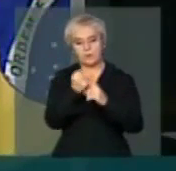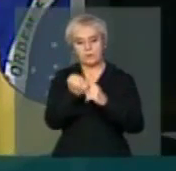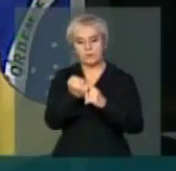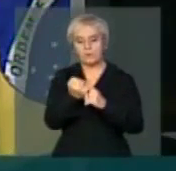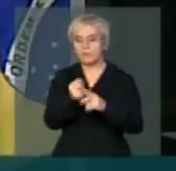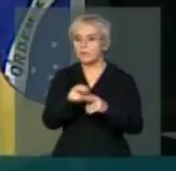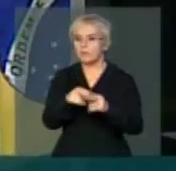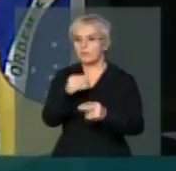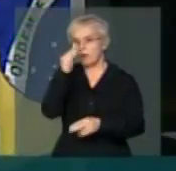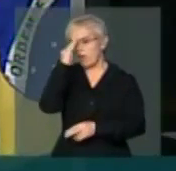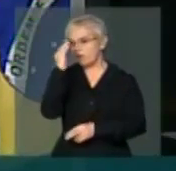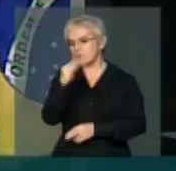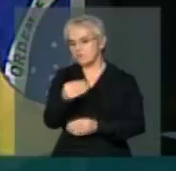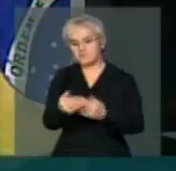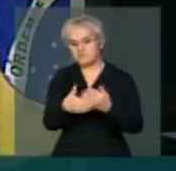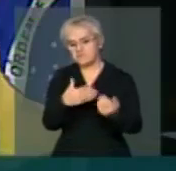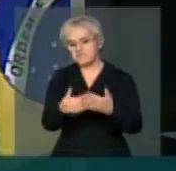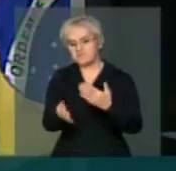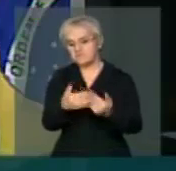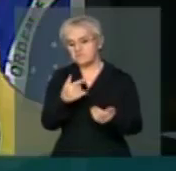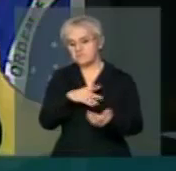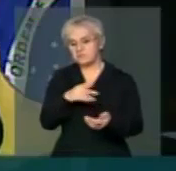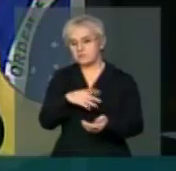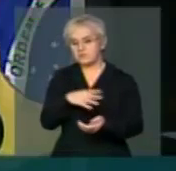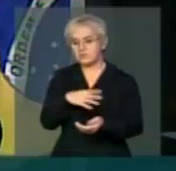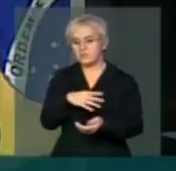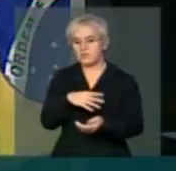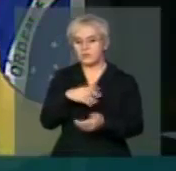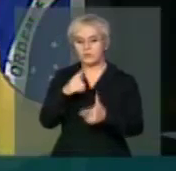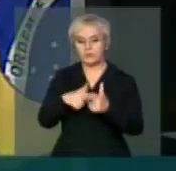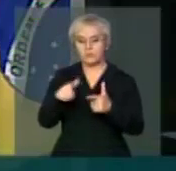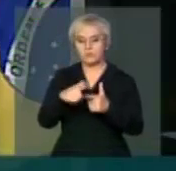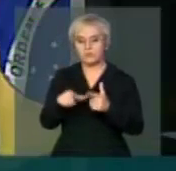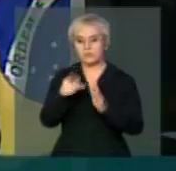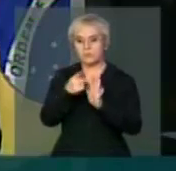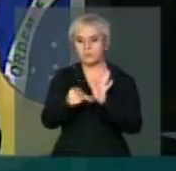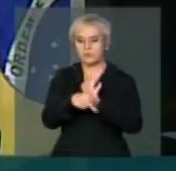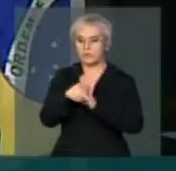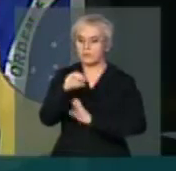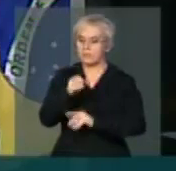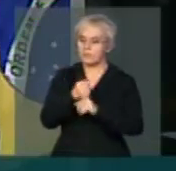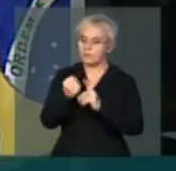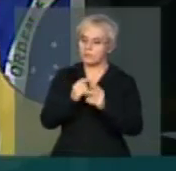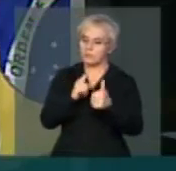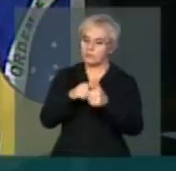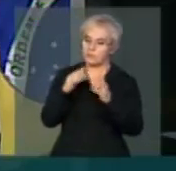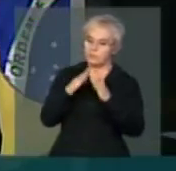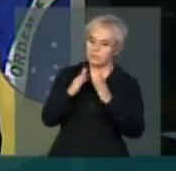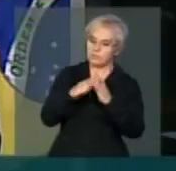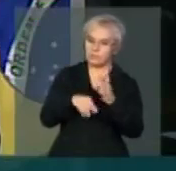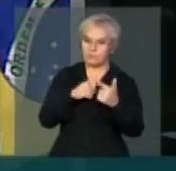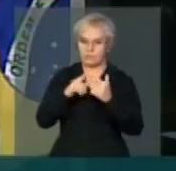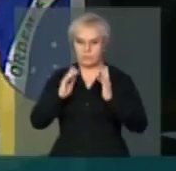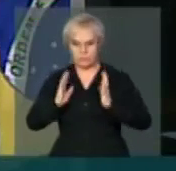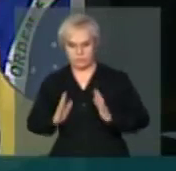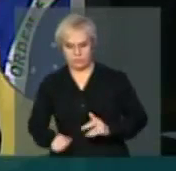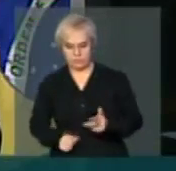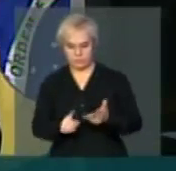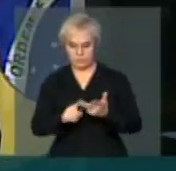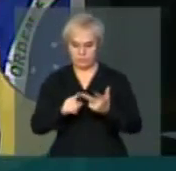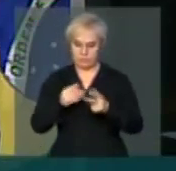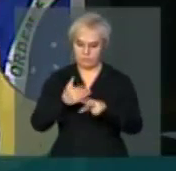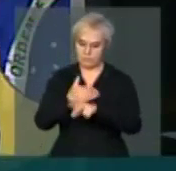senhor presidente, solenemente a inexistência dos demais mínimos sociais, como habitação, saneamento, acesso à